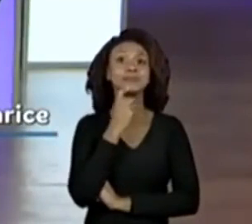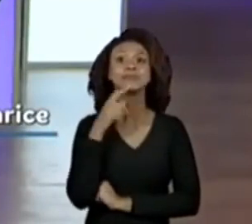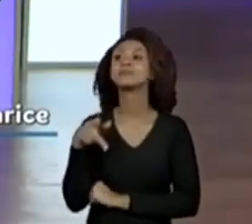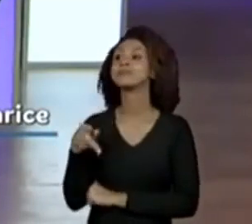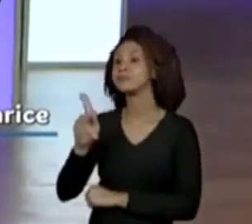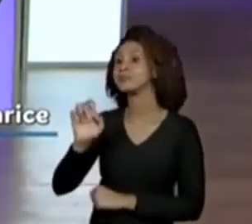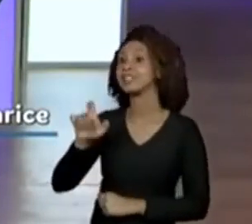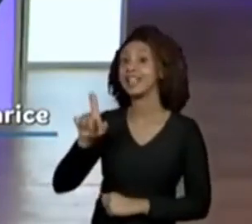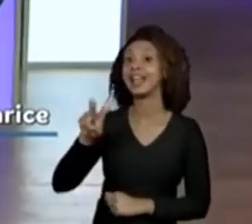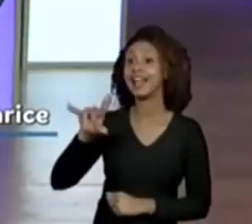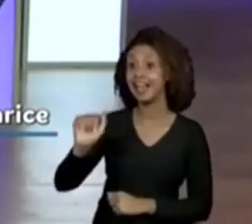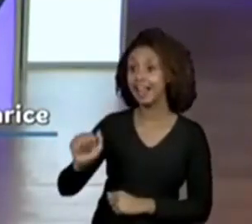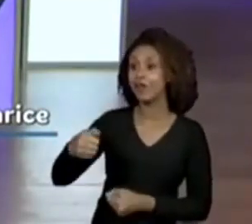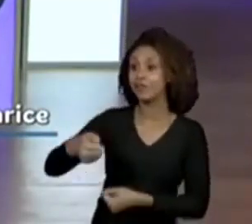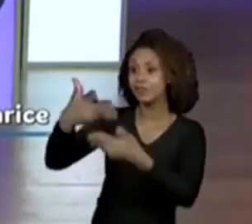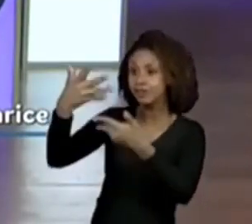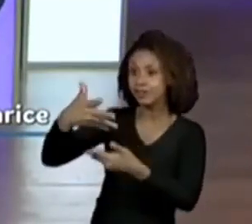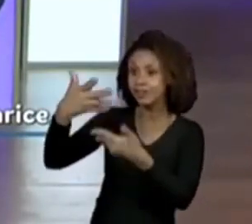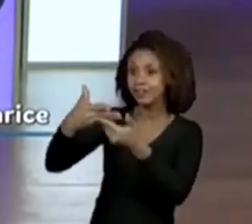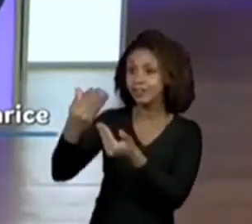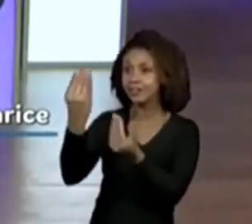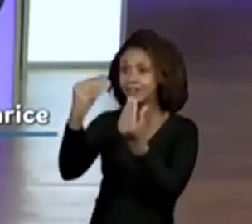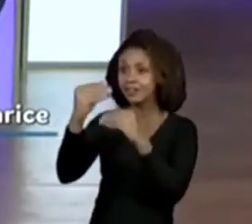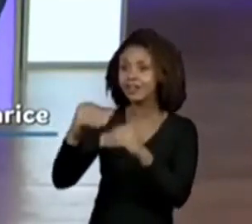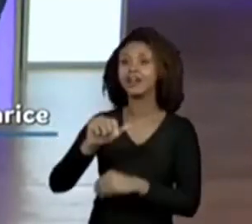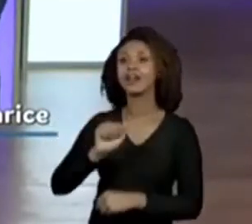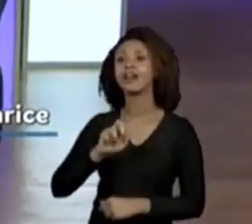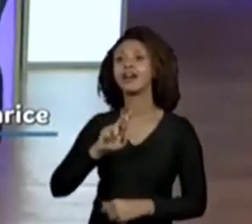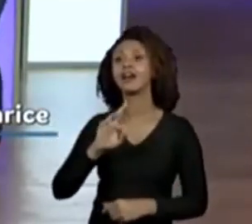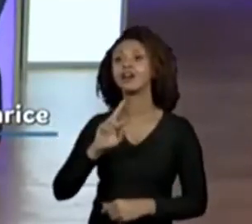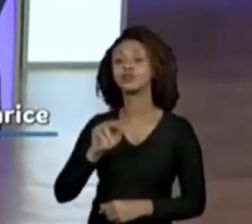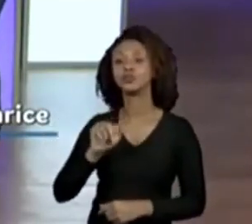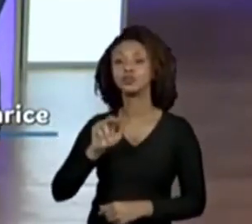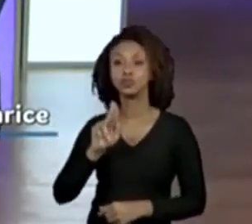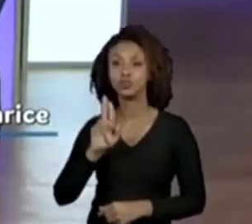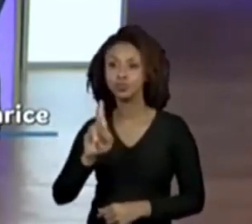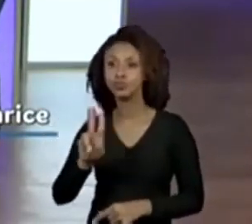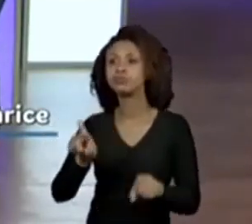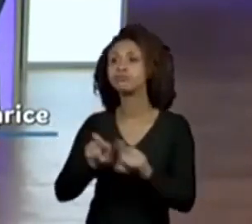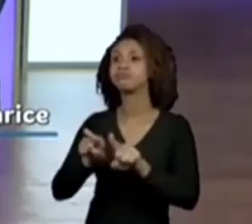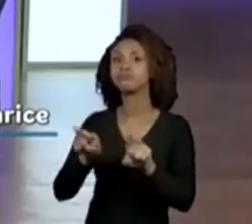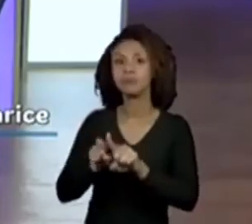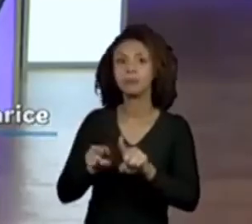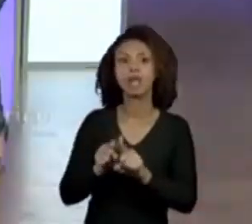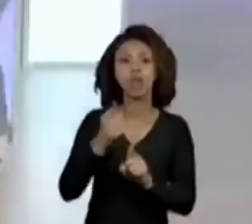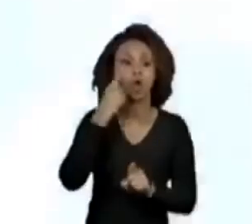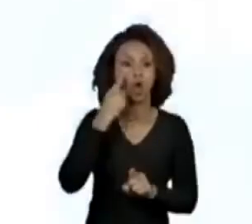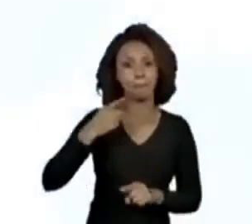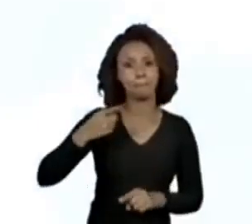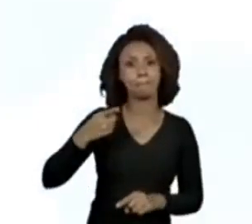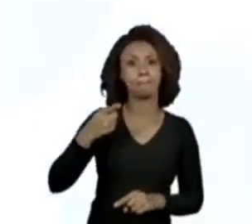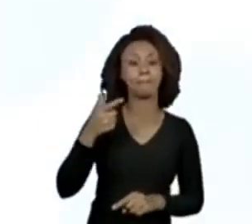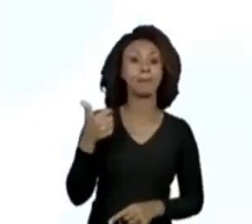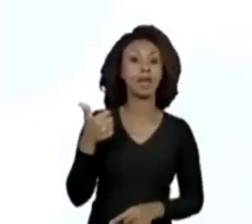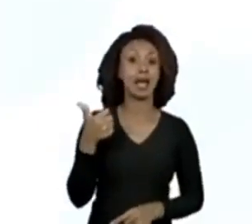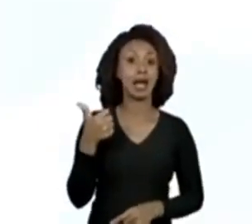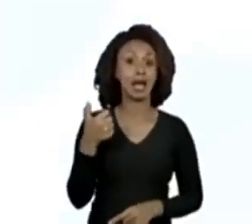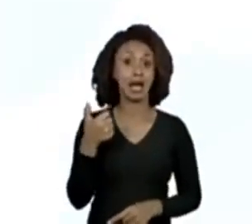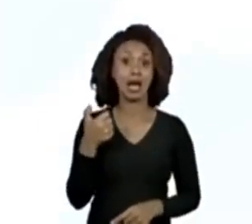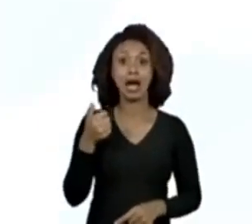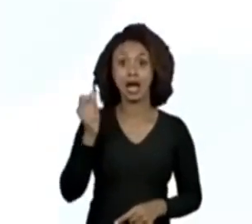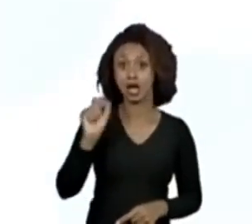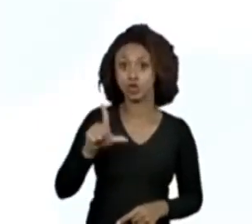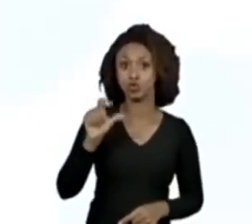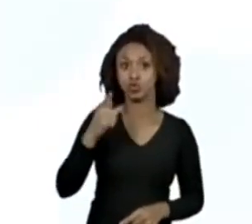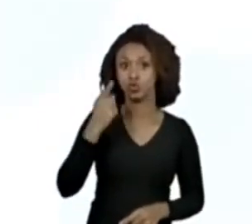O Kelvin já respondeu, Arthur. Muito bem, vou usar a caneta azul para mostrar para vocês. Se ela colocasse